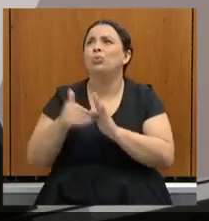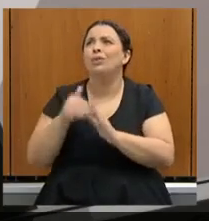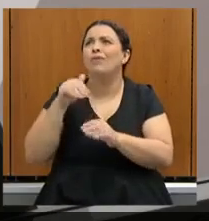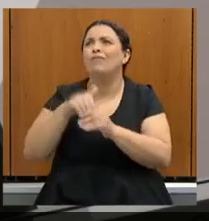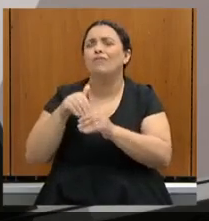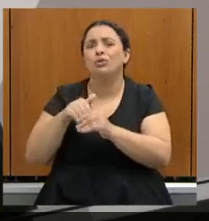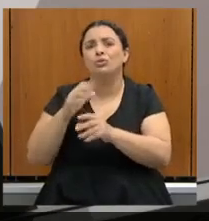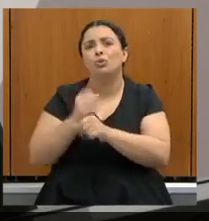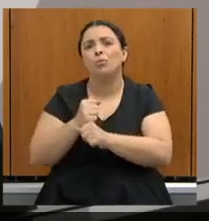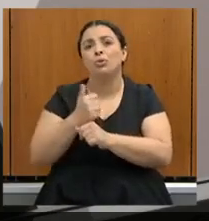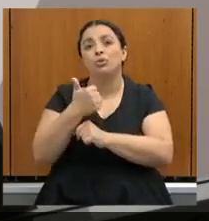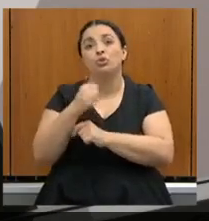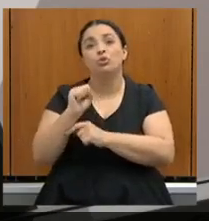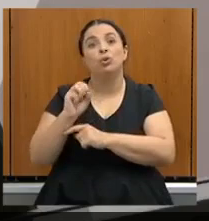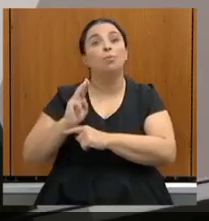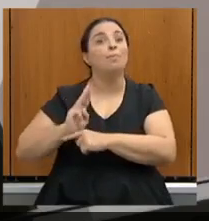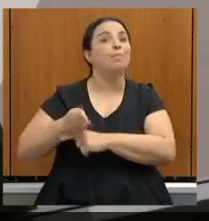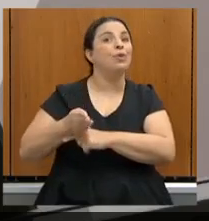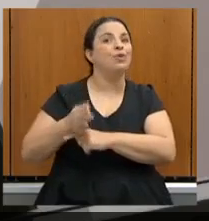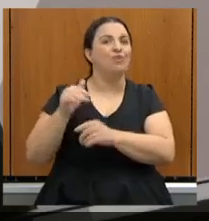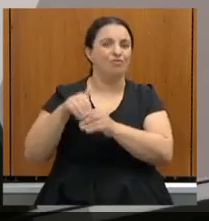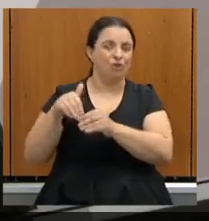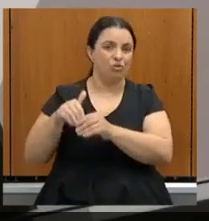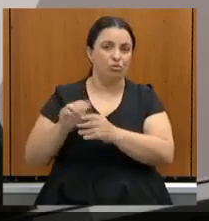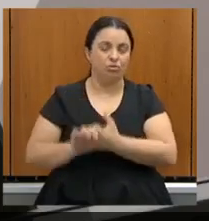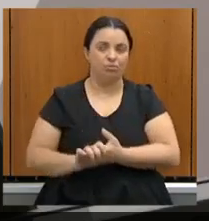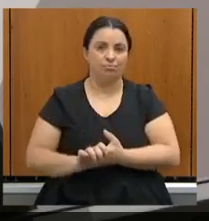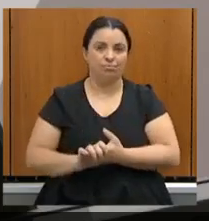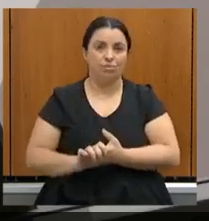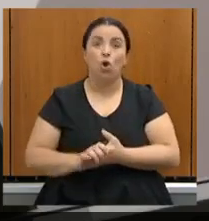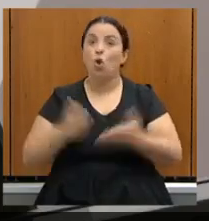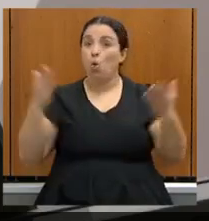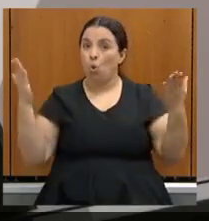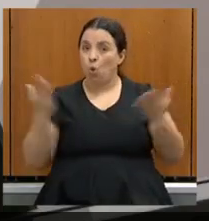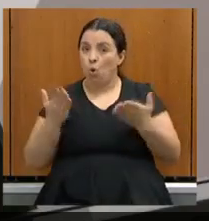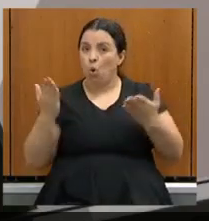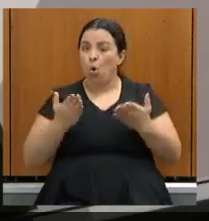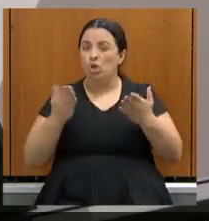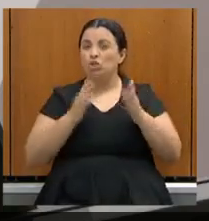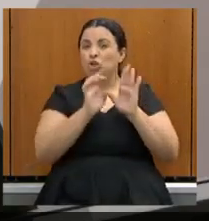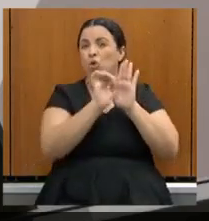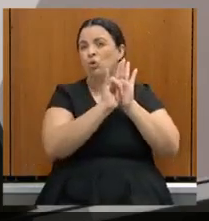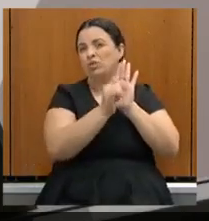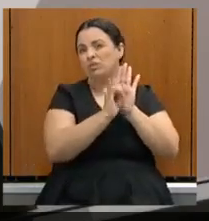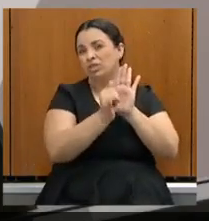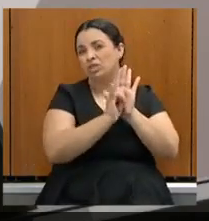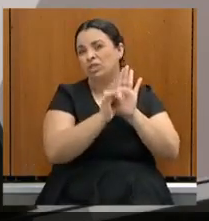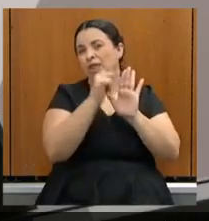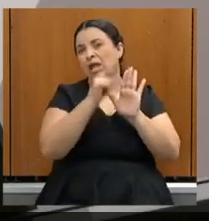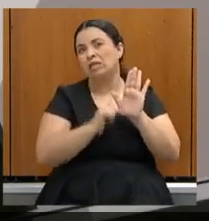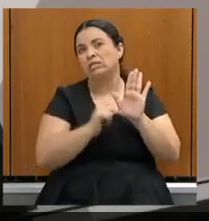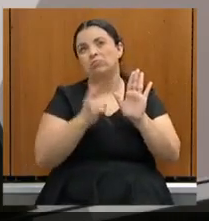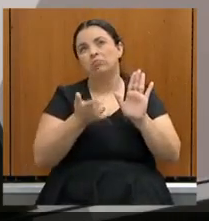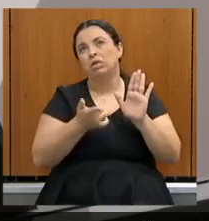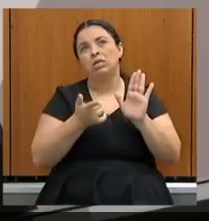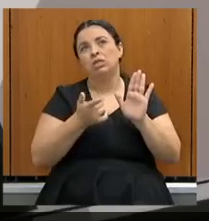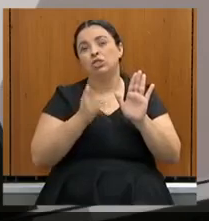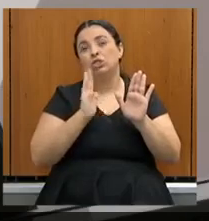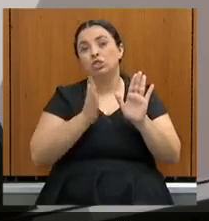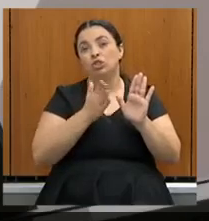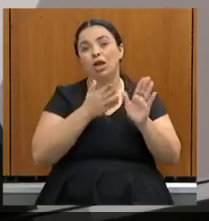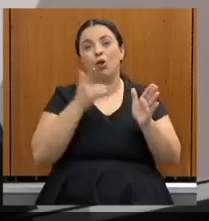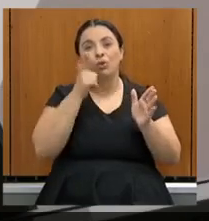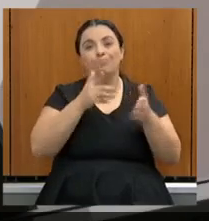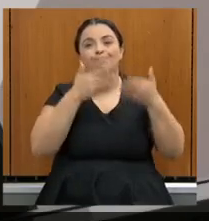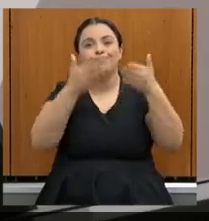Os nossos editais hoje, esses editais que eu estou falando aqui, eles já chegam a mais de 400 municípios.